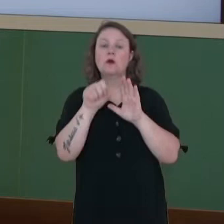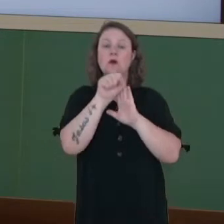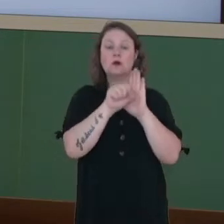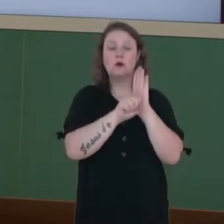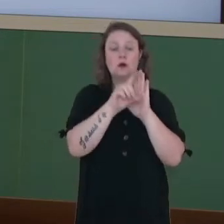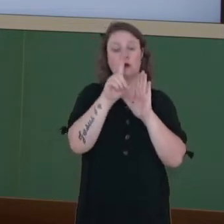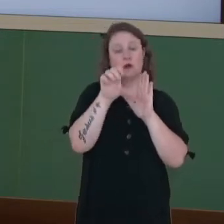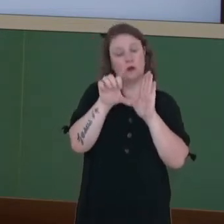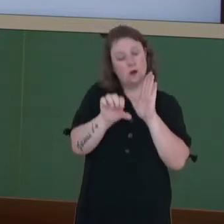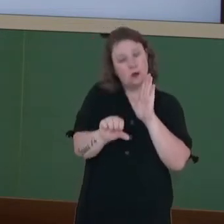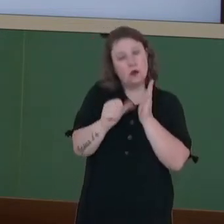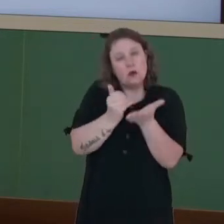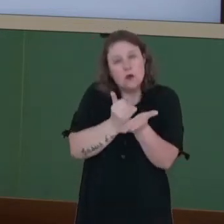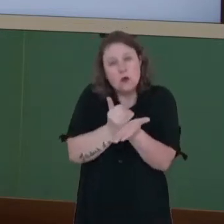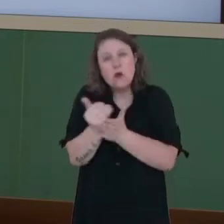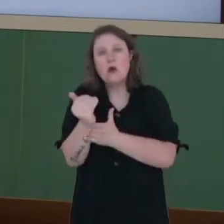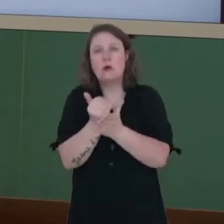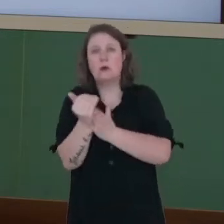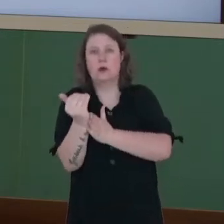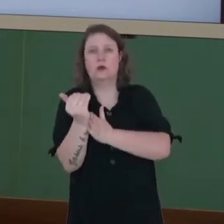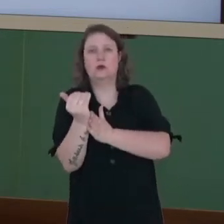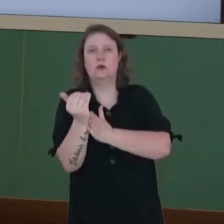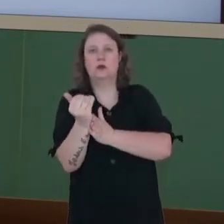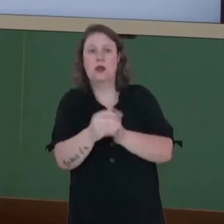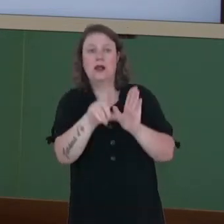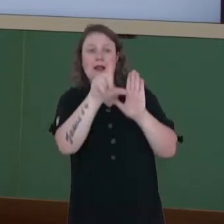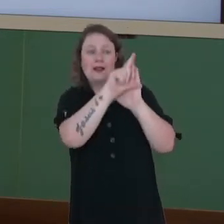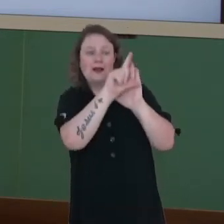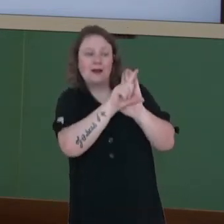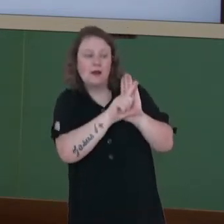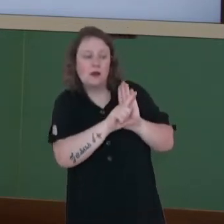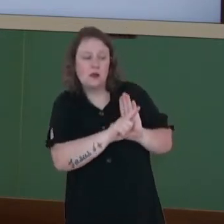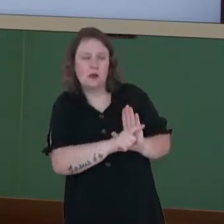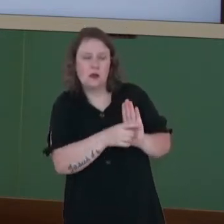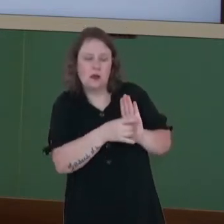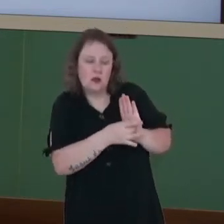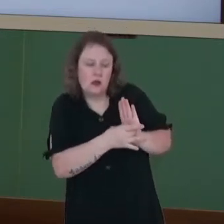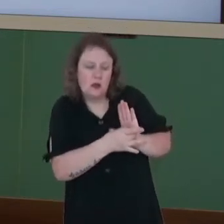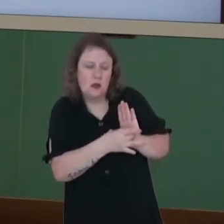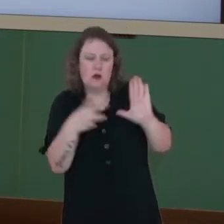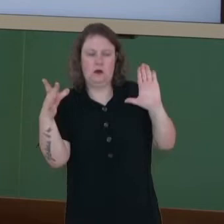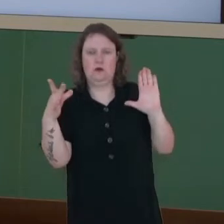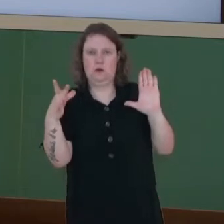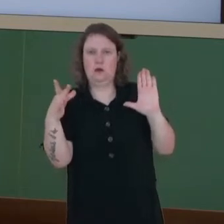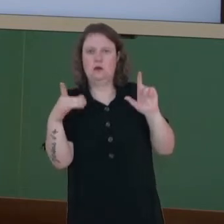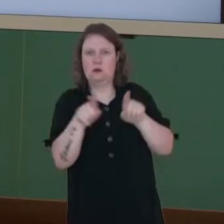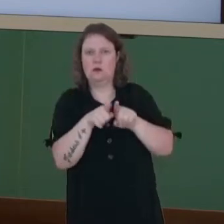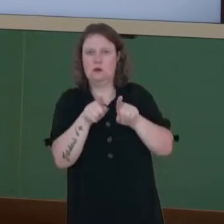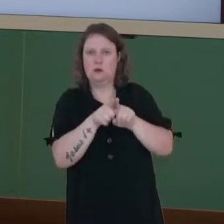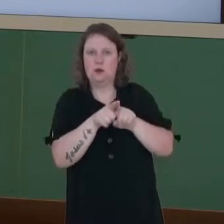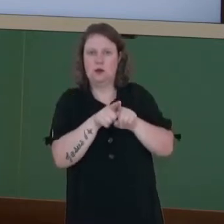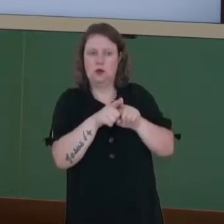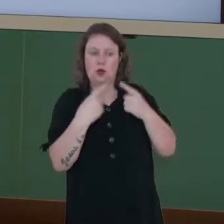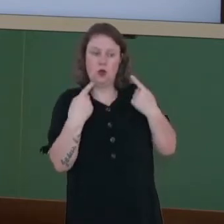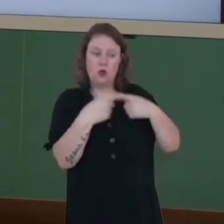nós começamos a ter as leis abolicionistas, Em grande parte formuladas aí, por